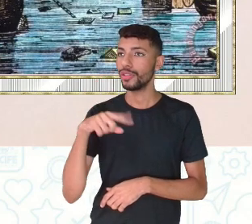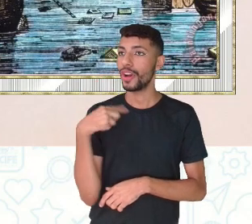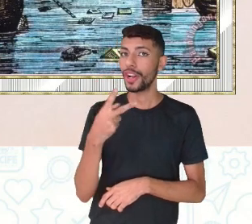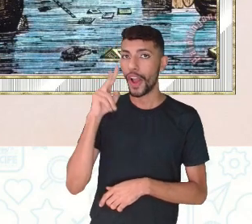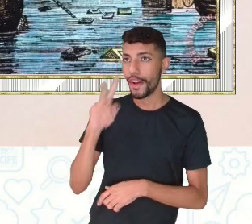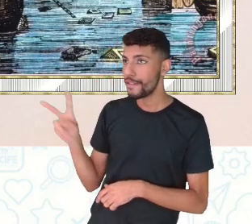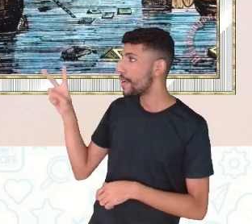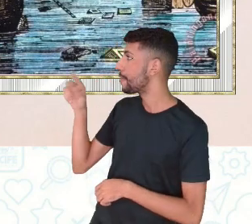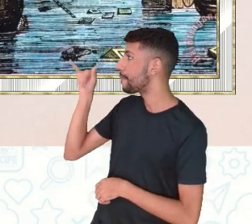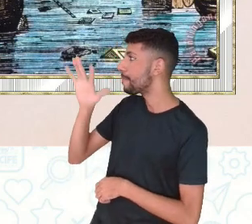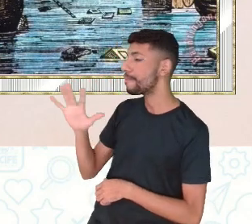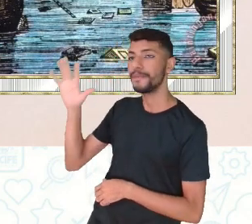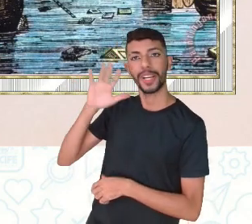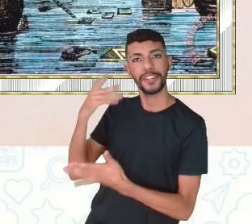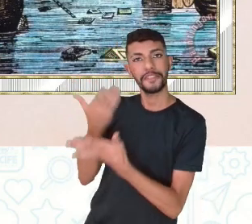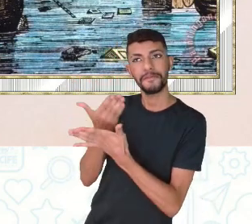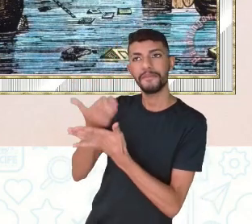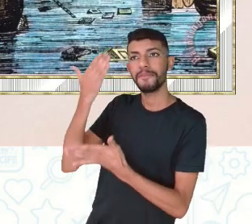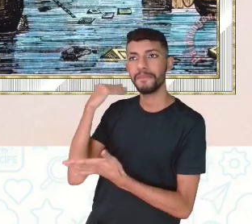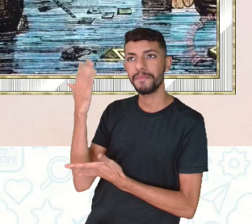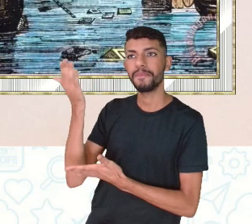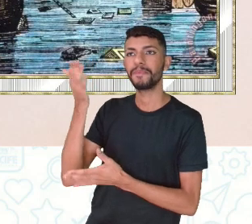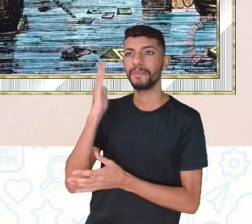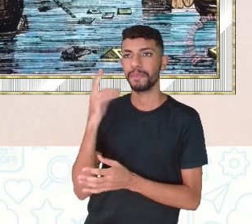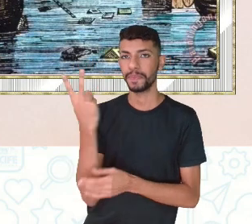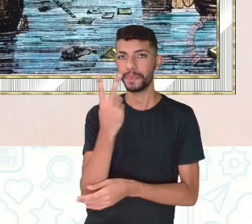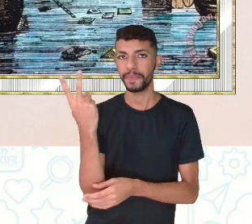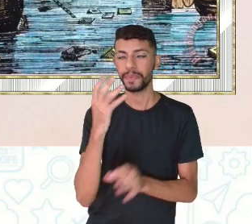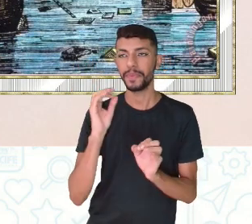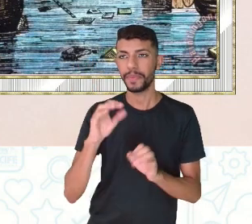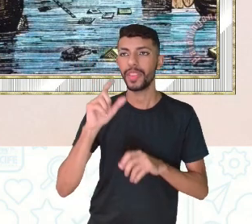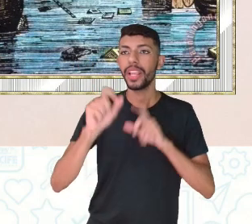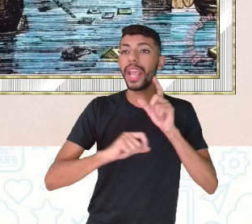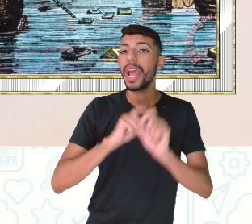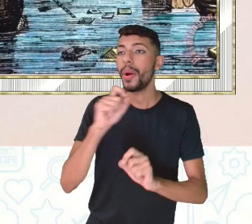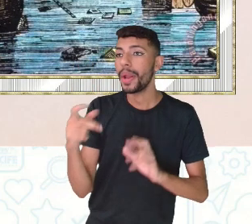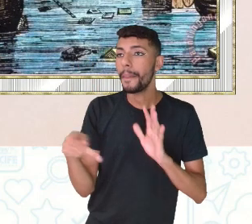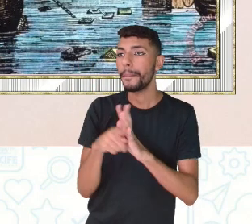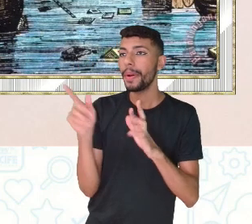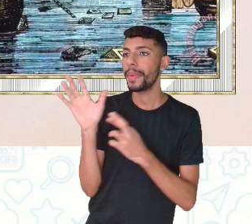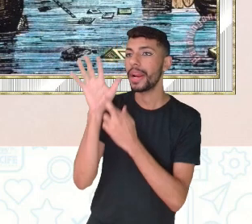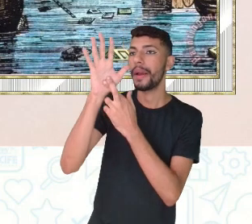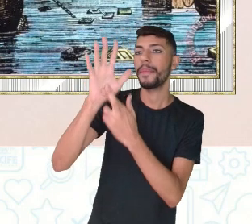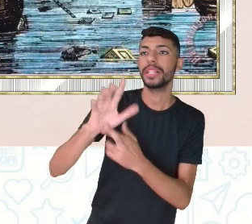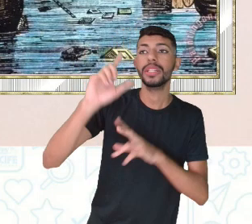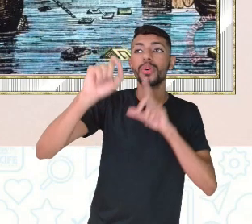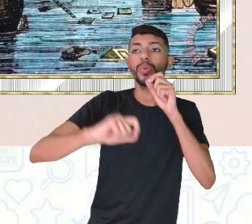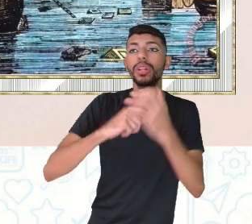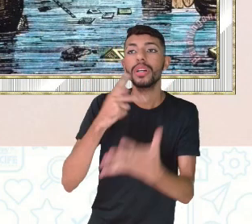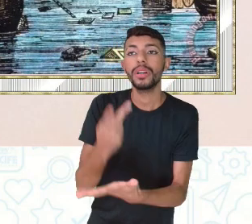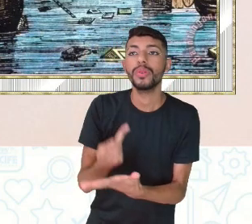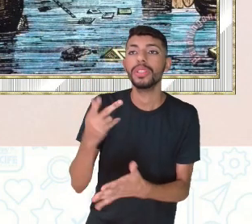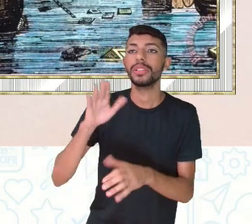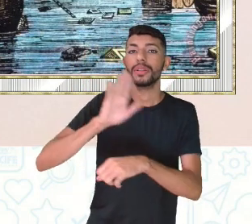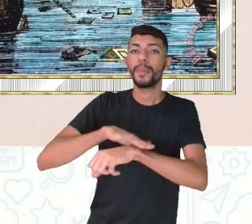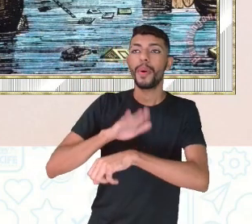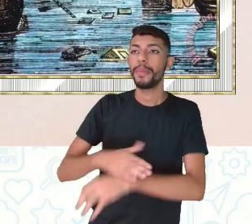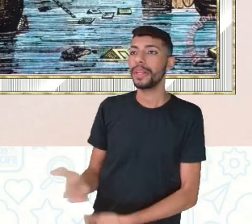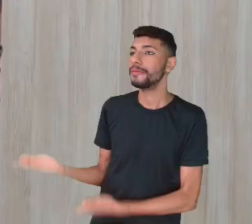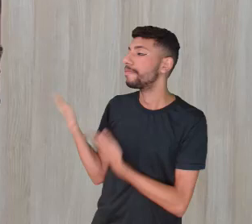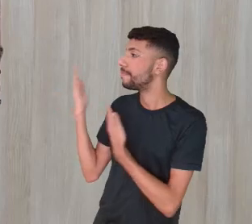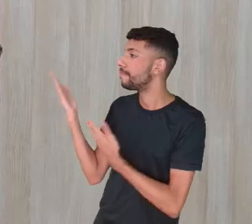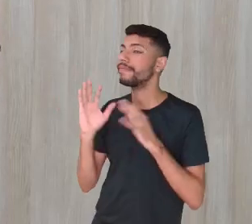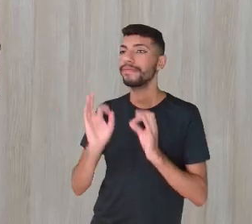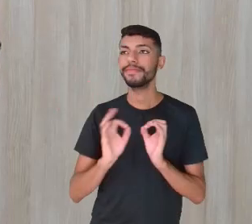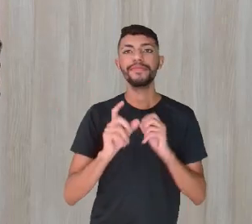imagem, né, na aula anterior, essas duas imagens aí, que representações, né, do que ocorreu nesse momento aí, né,